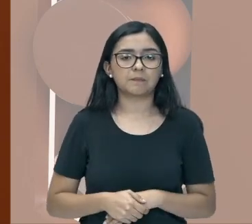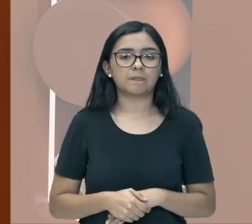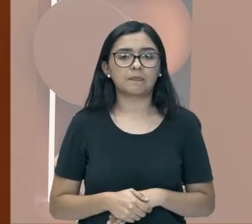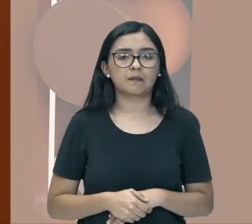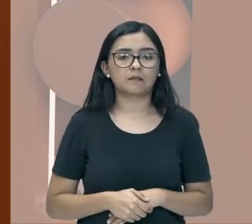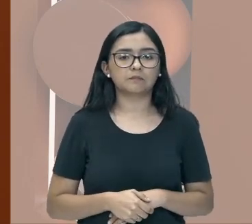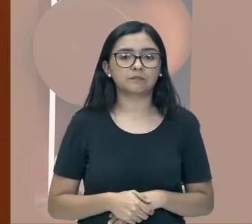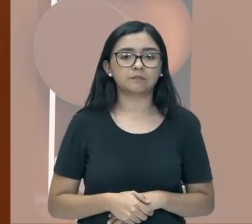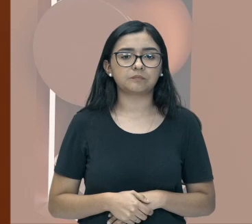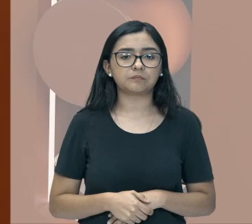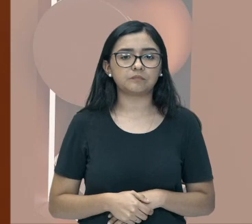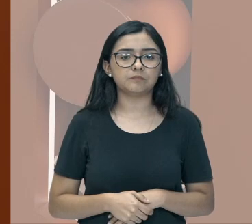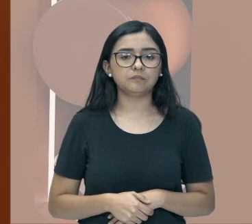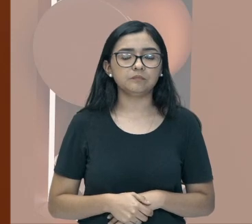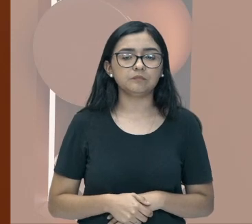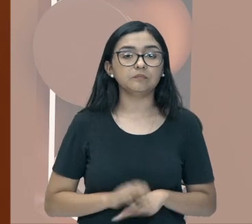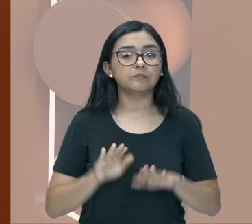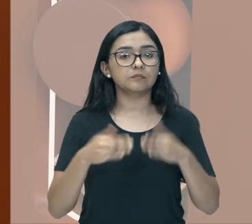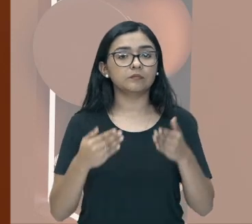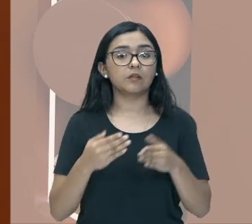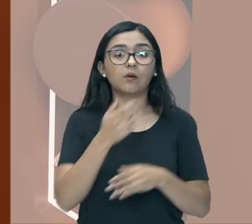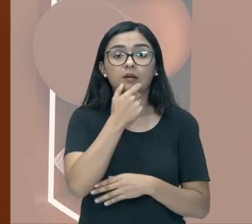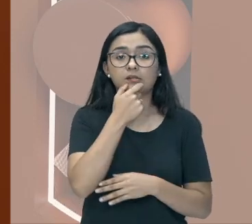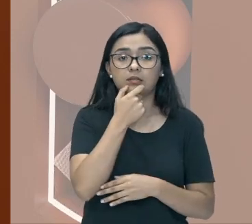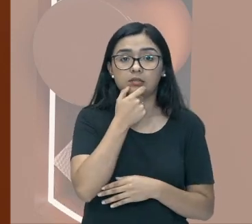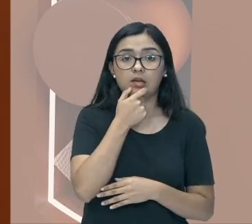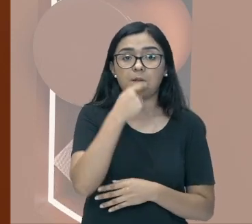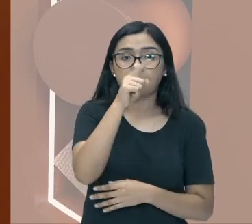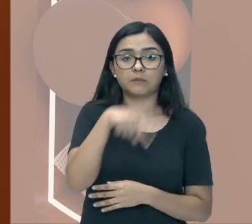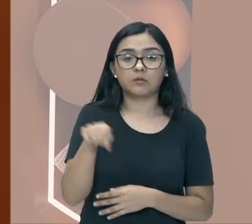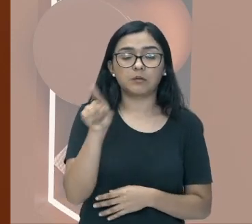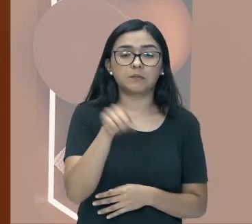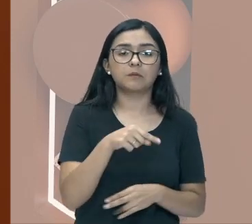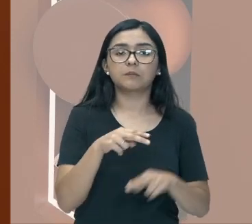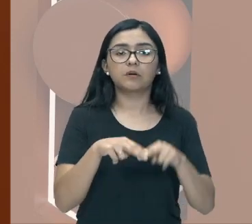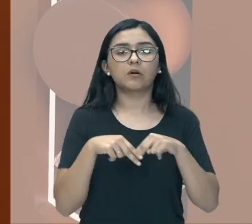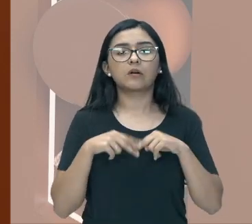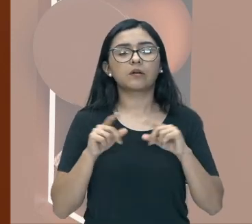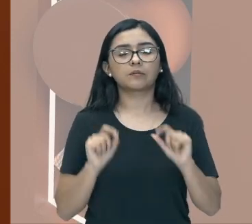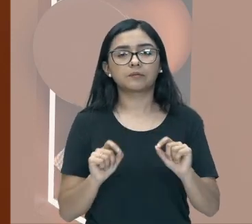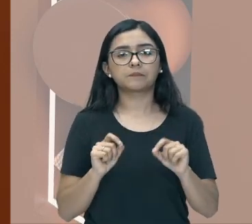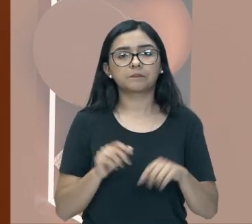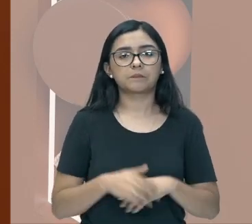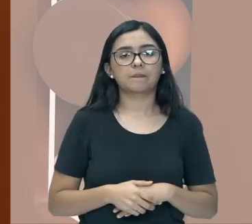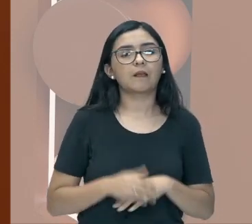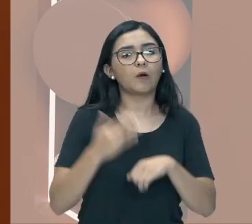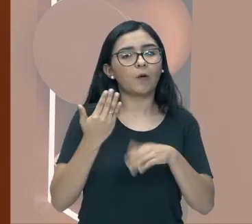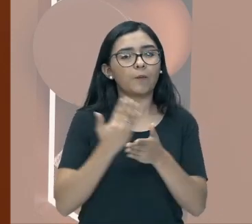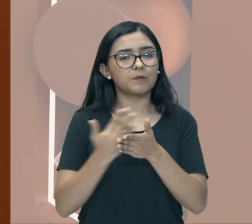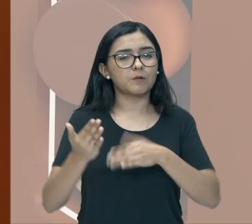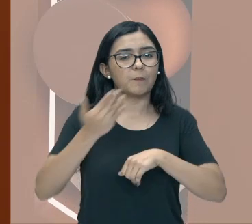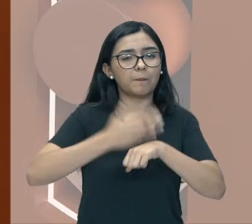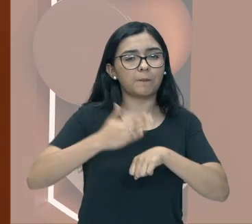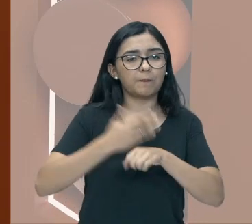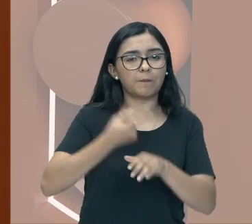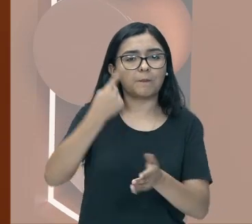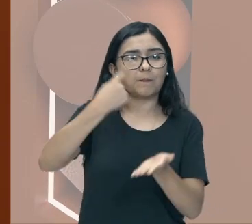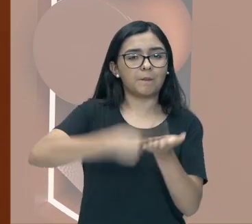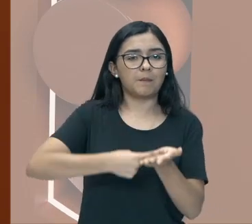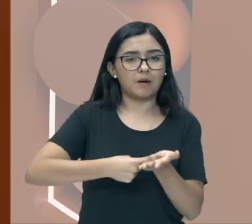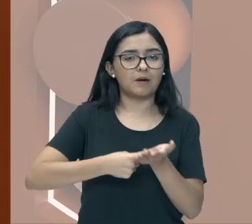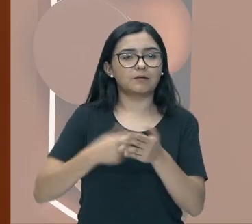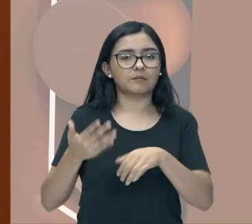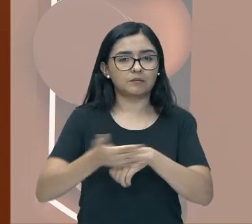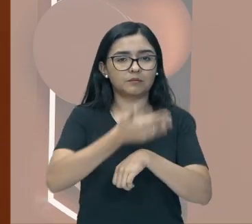né, e a Inglaterra proibiu. Por quê? Ela botou em prática ali o pacto colonial, né,